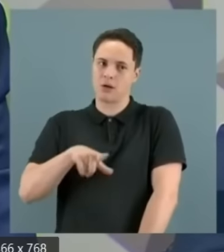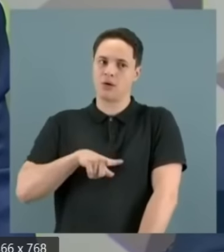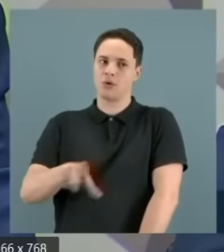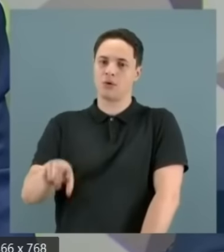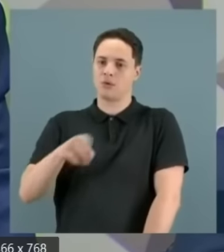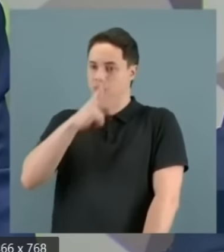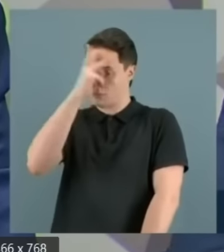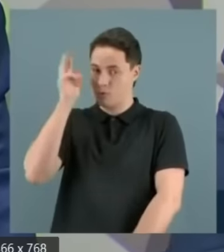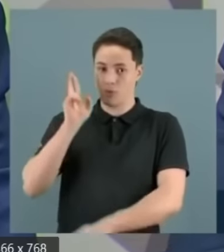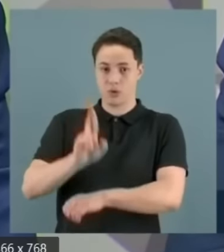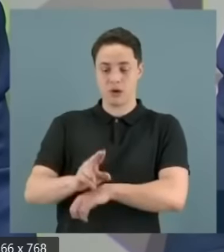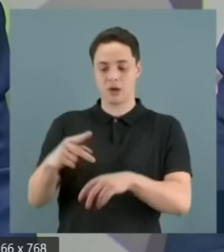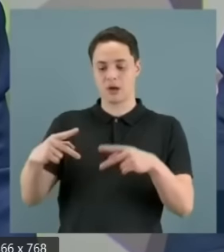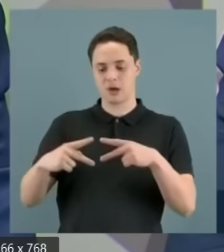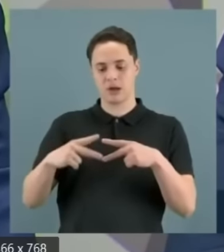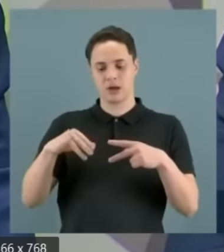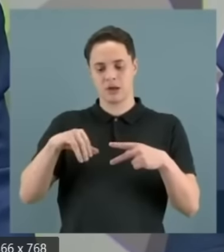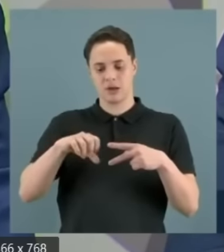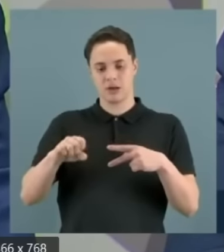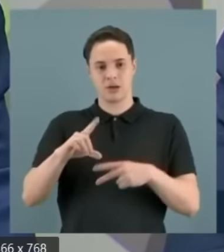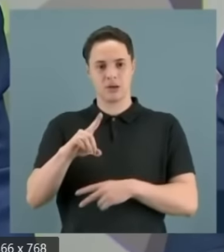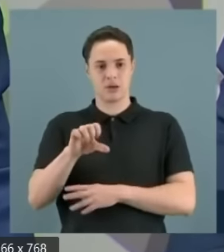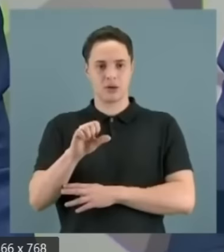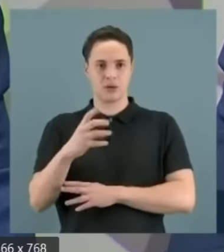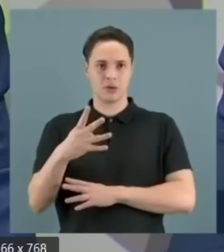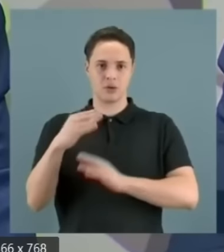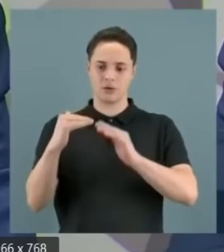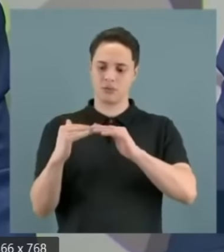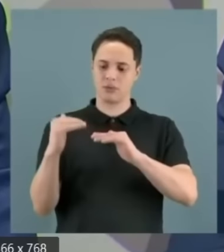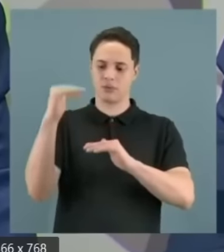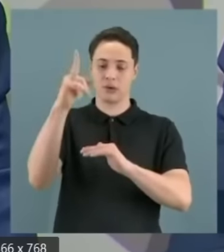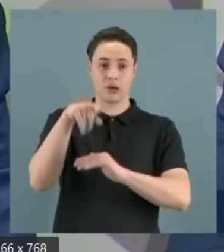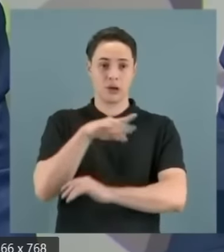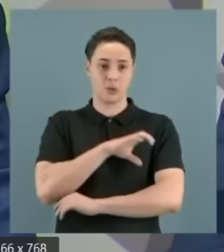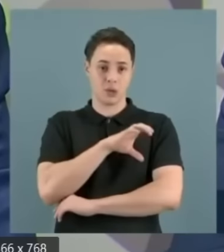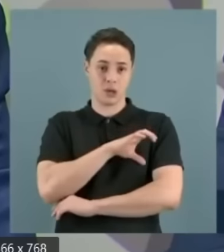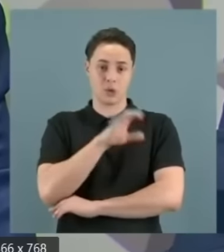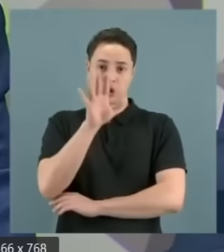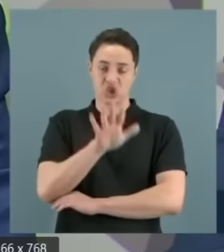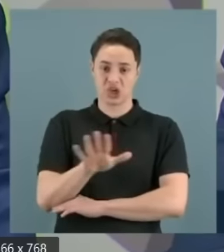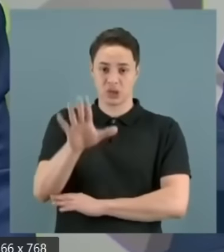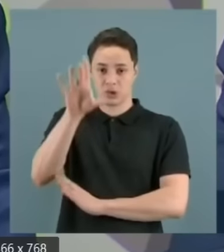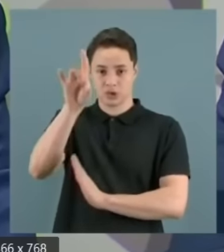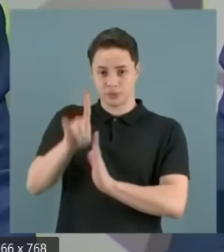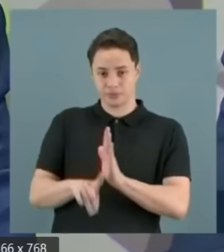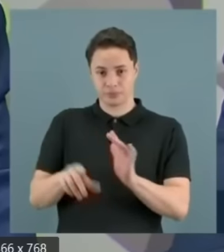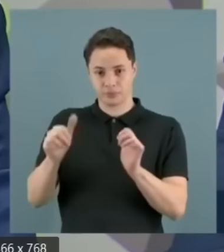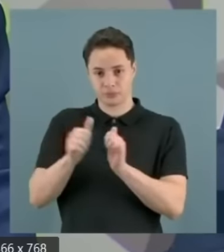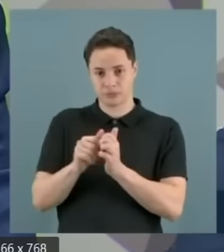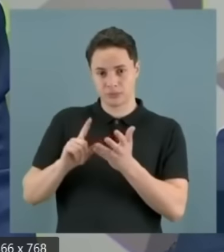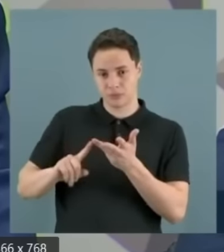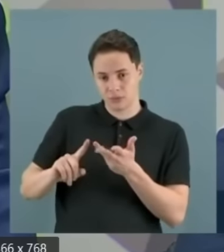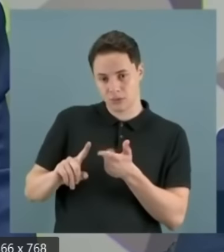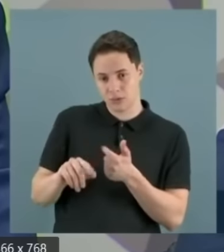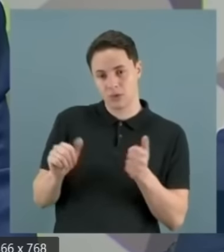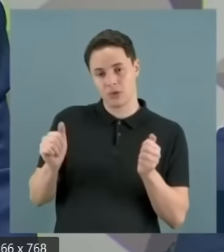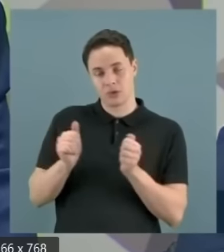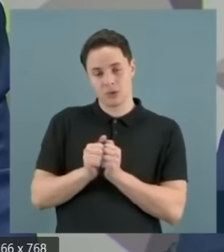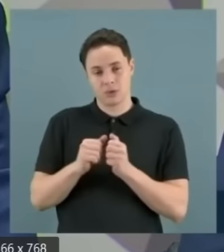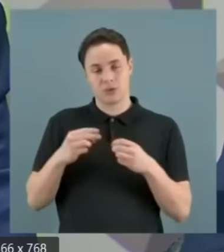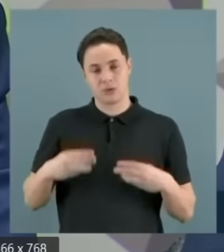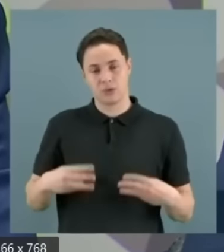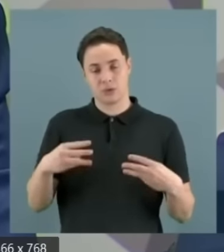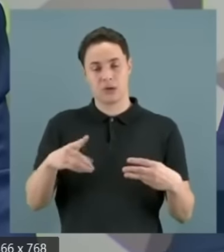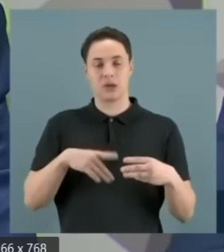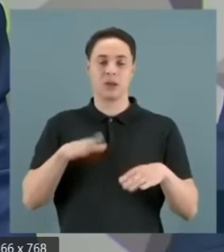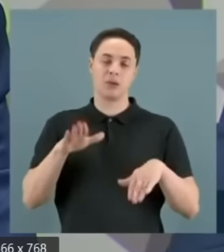pelo INSS, e DS4 para cima, que era o cargo de coordenador geral, diretor, etc., ficava no Ministério. Então, isso